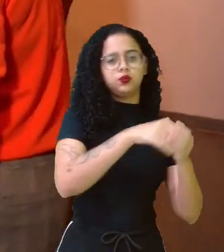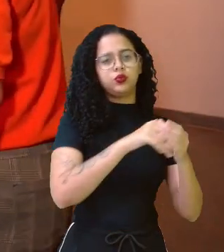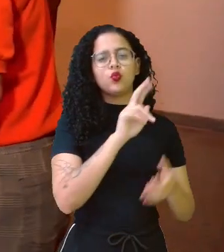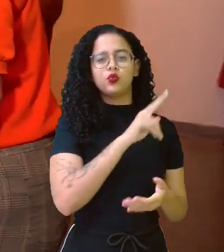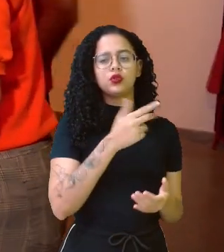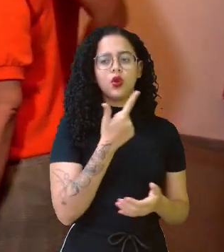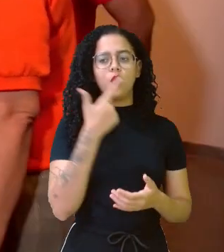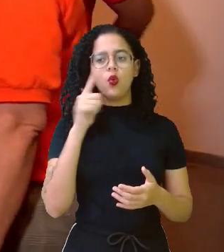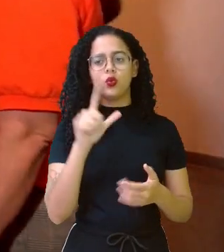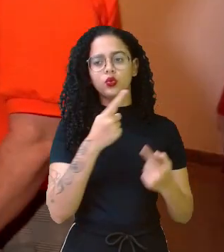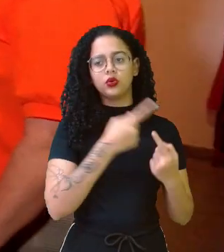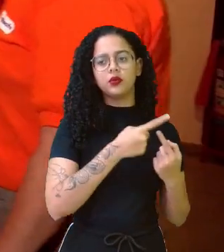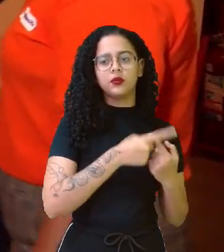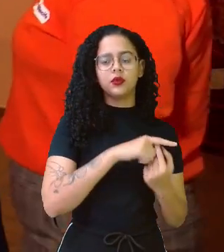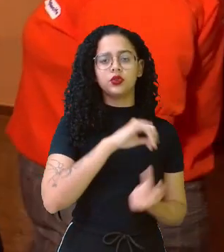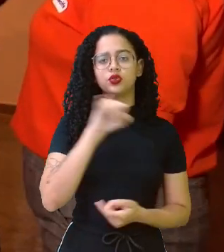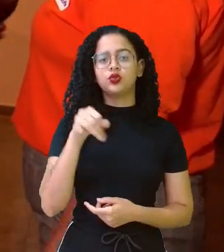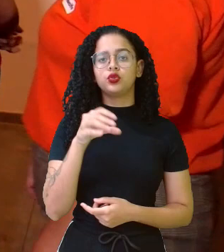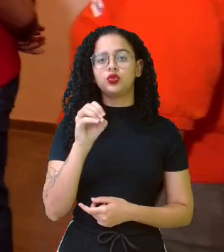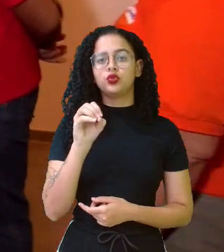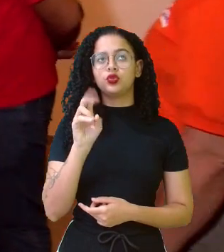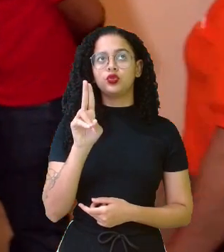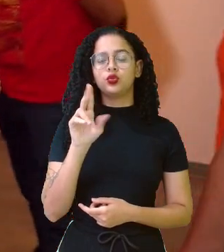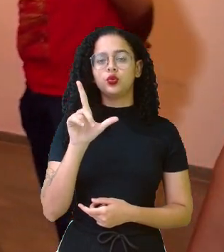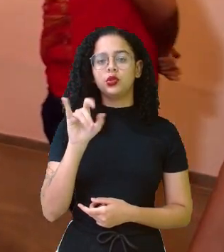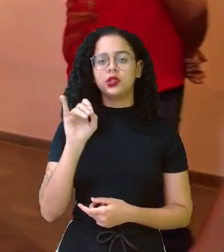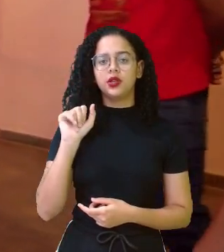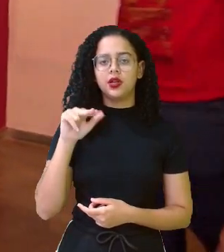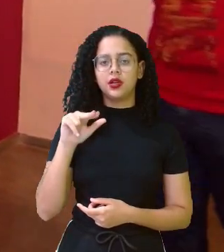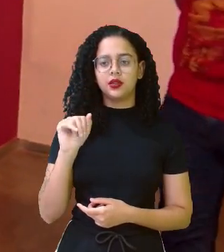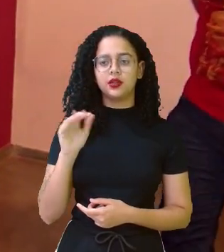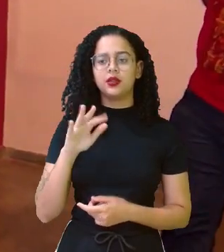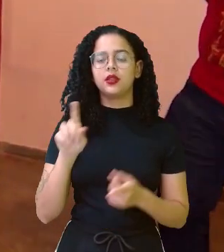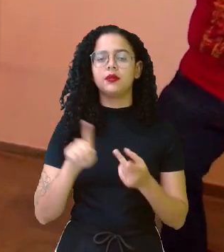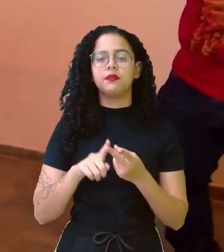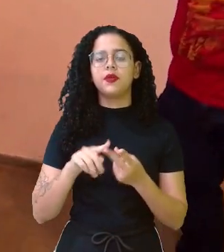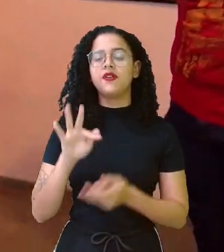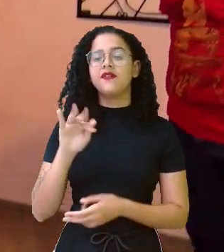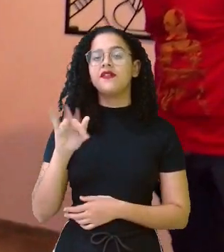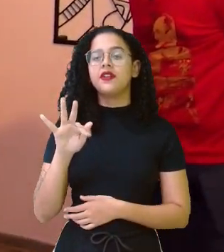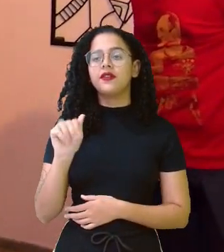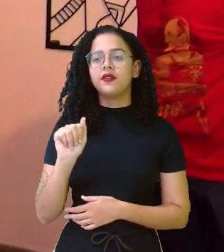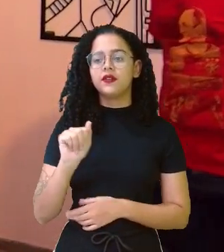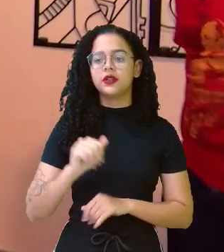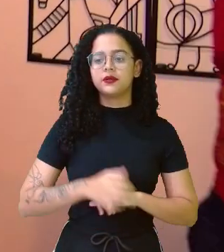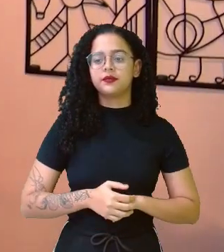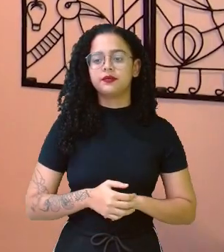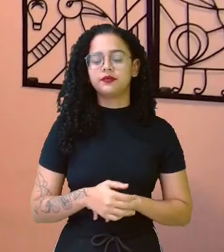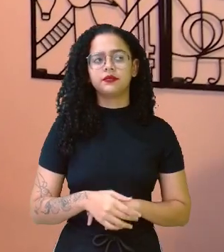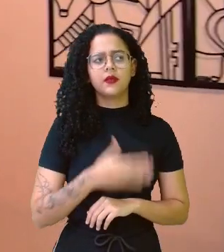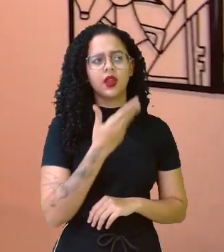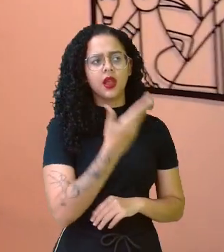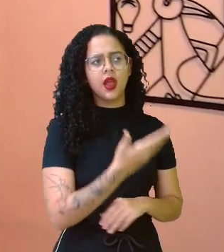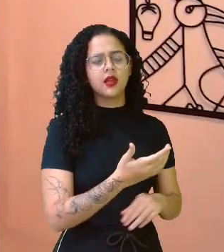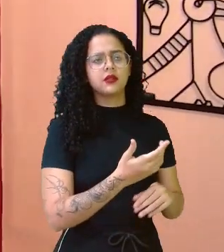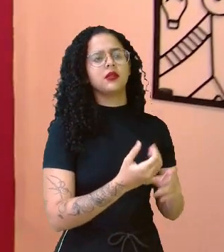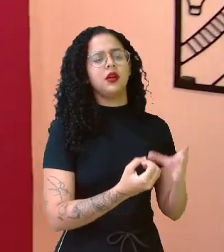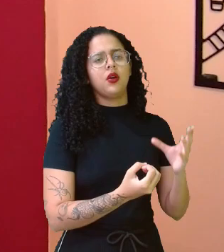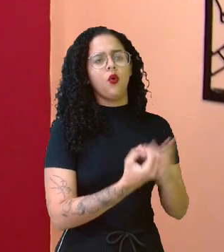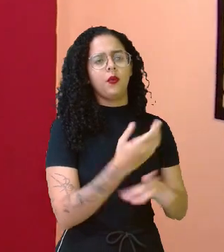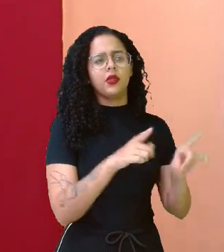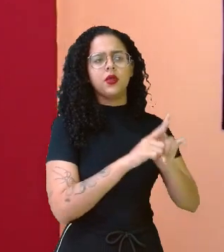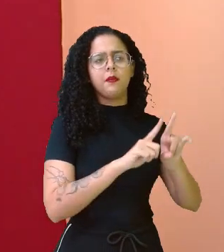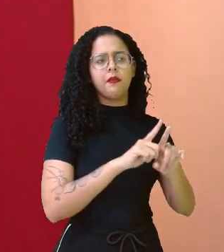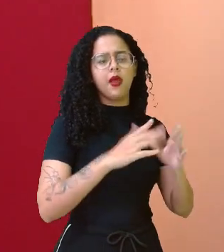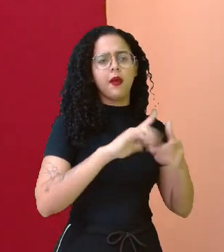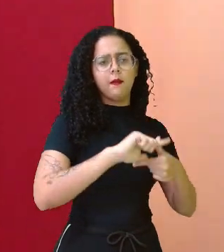Juliana Lapa. A gente tem aqui Fefa Lins. E essa obra é moderna também? Esse